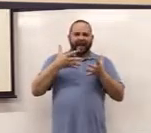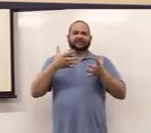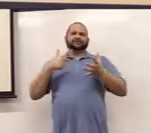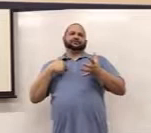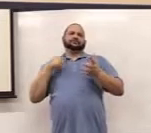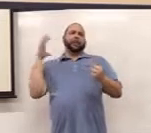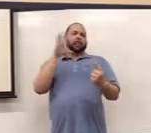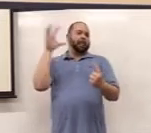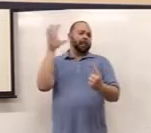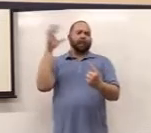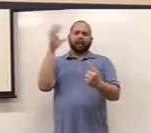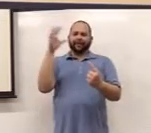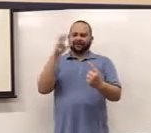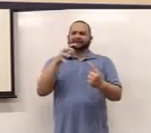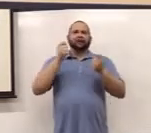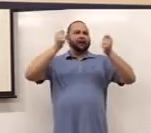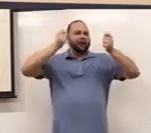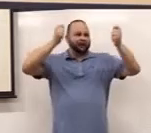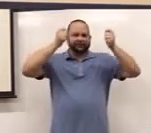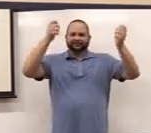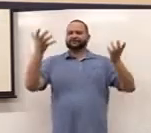pessoas. As pessoas estão clamando por isso cada vez mais.